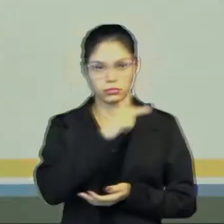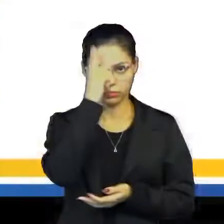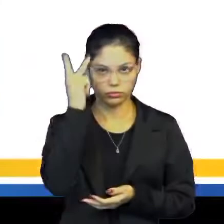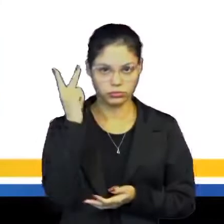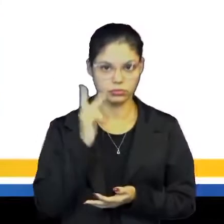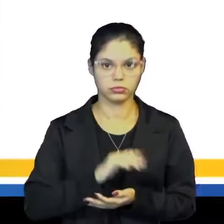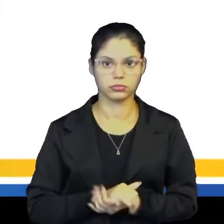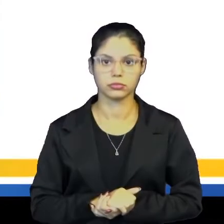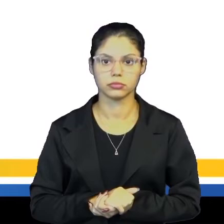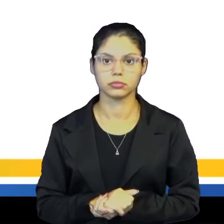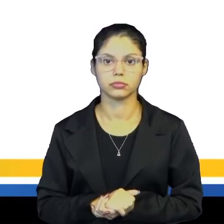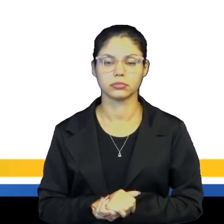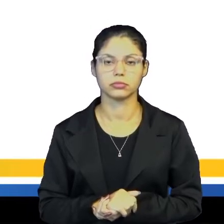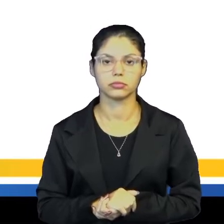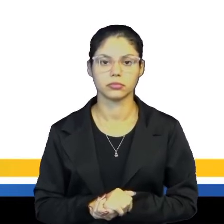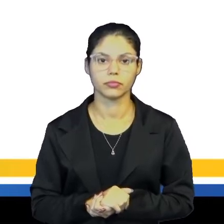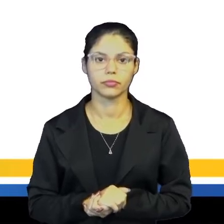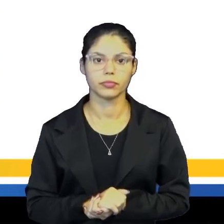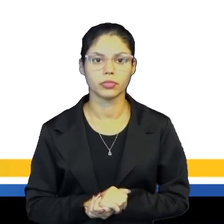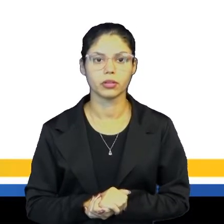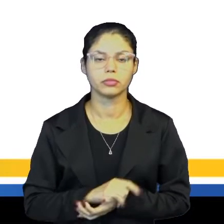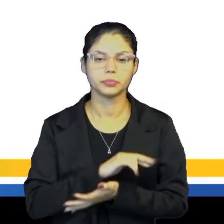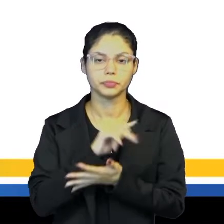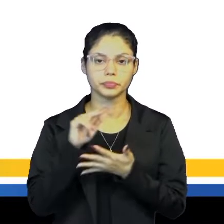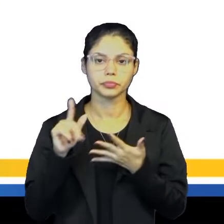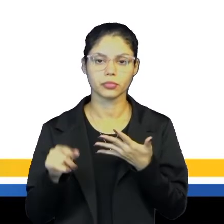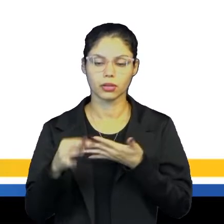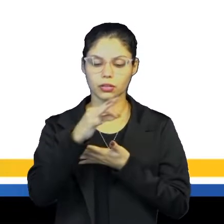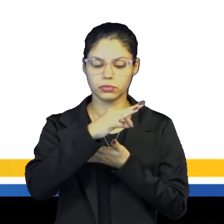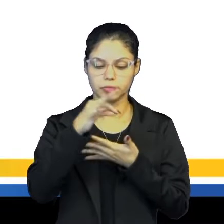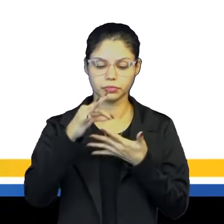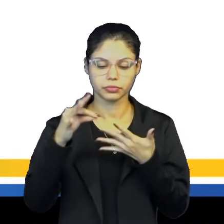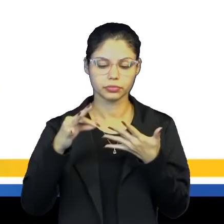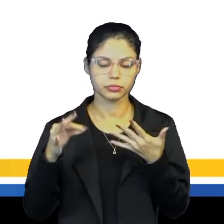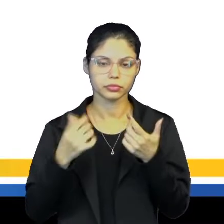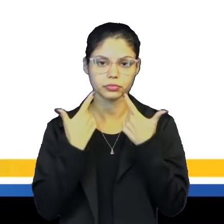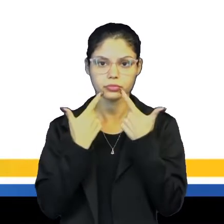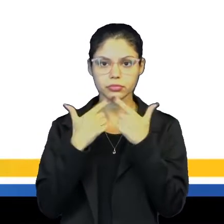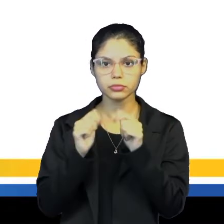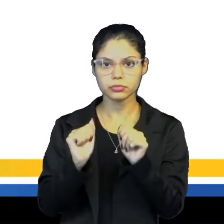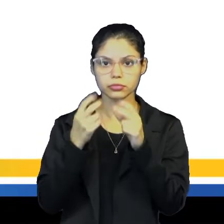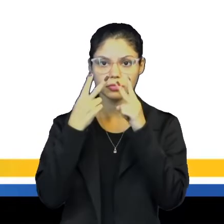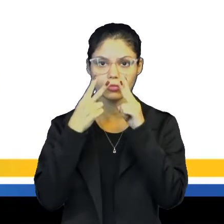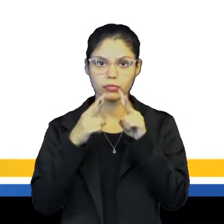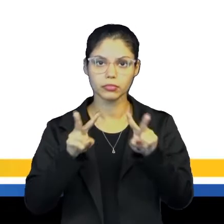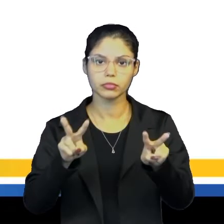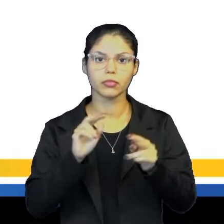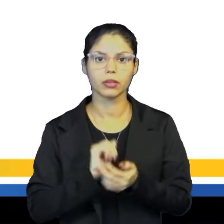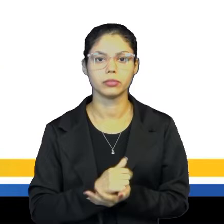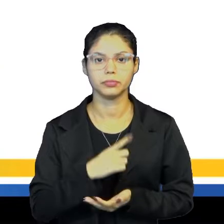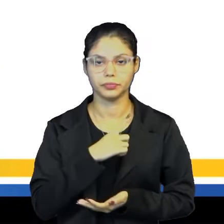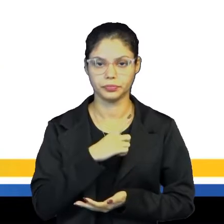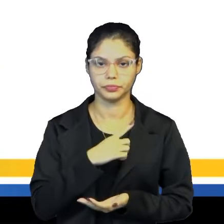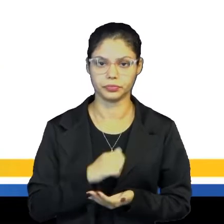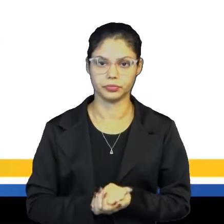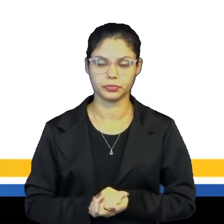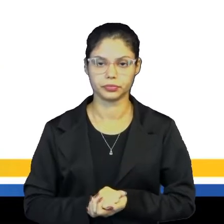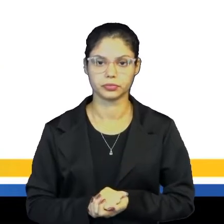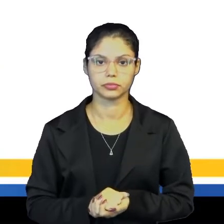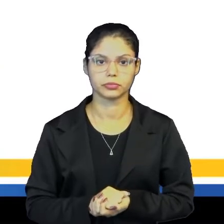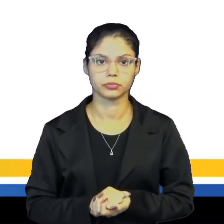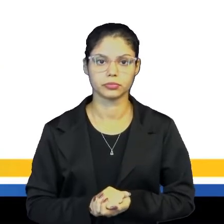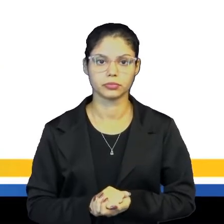pessoas. Tranquilo? Entre os vários elementos, tá, da linguagem visual, estão